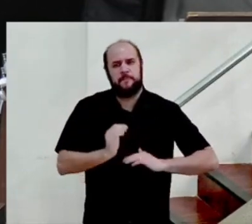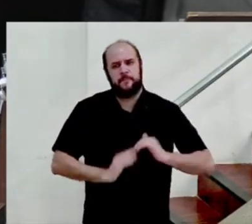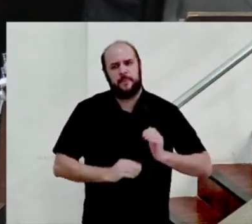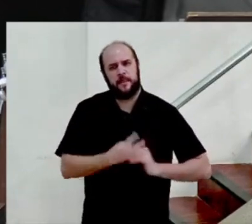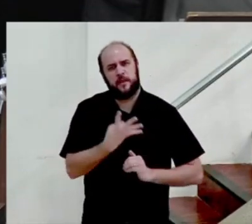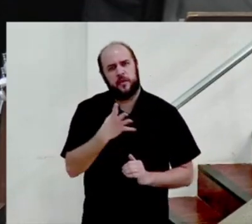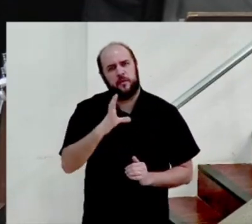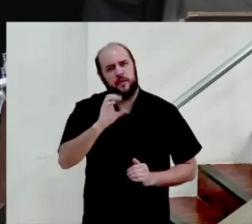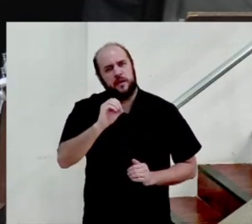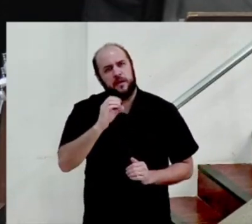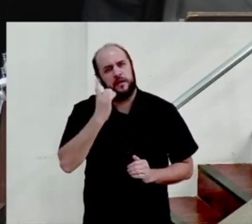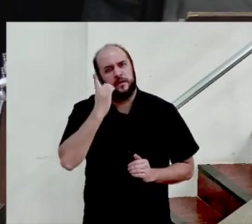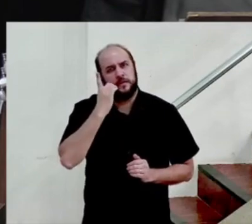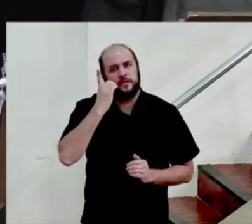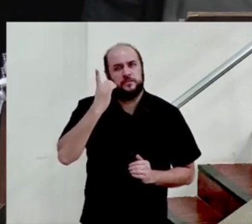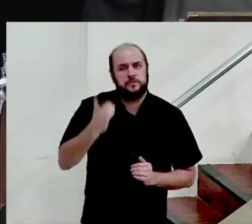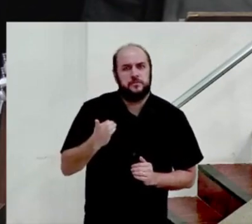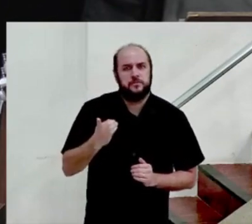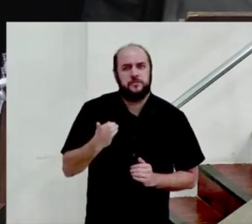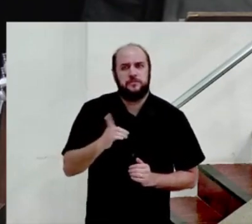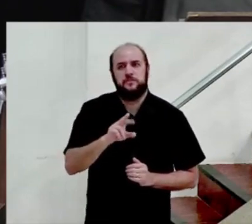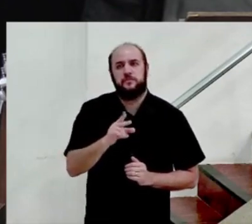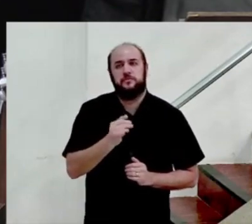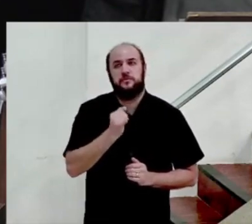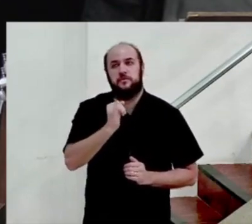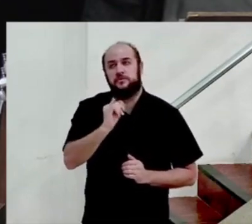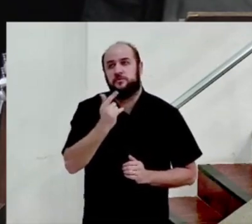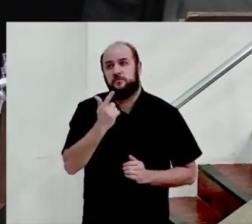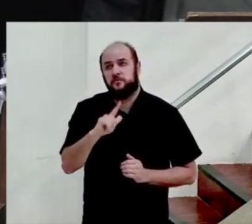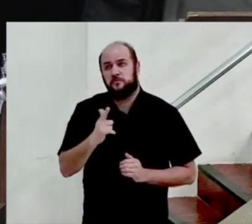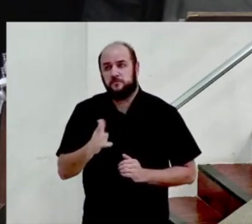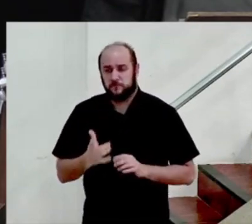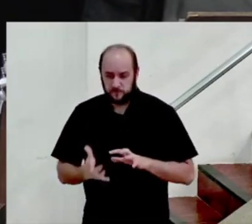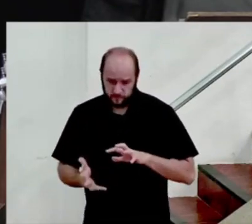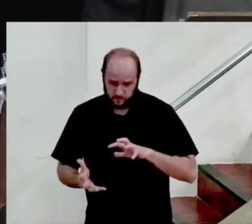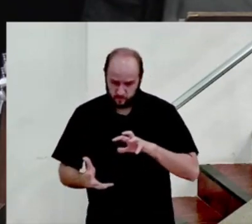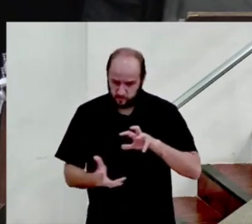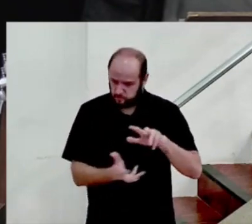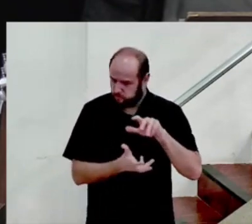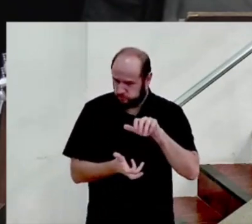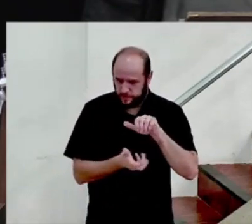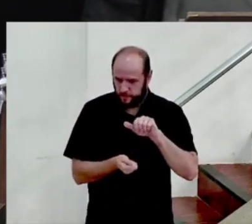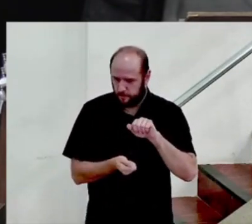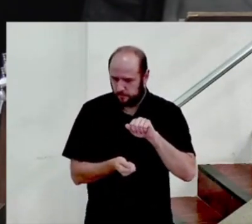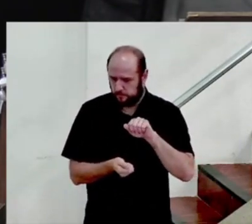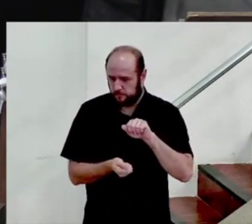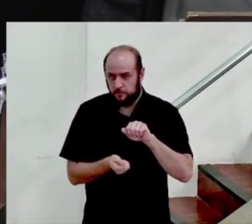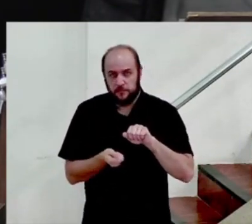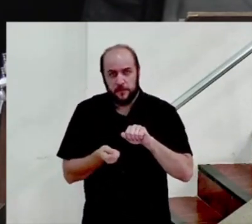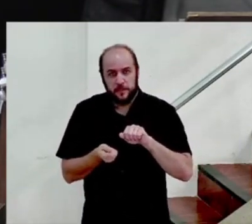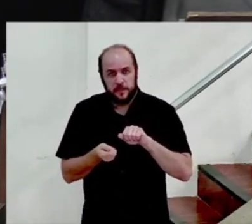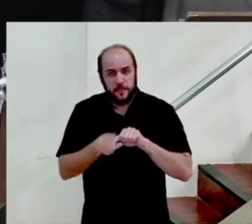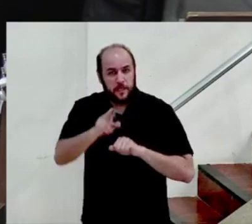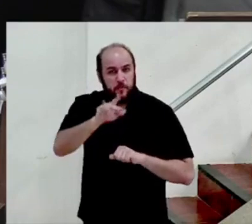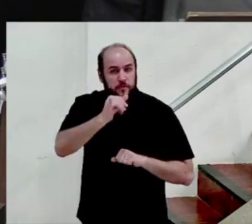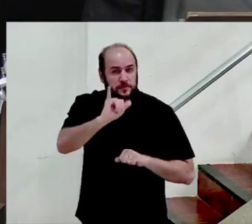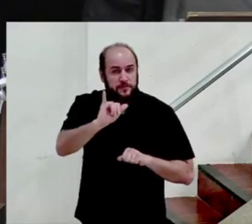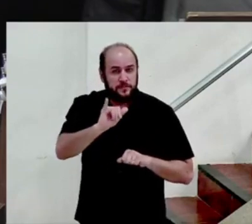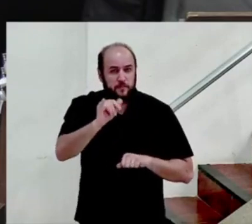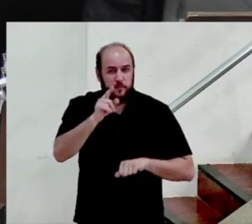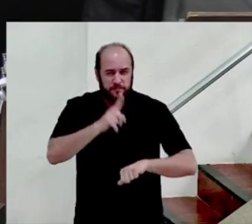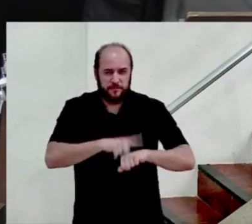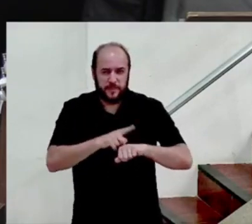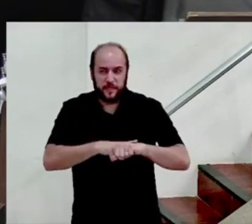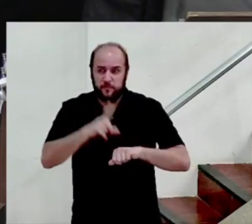40 dias é como se não existisse firmamento. É como se temporariamente o Senhor tivesse revertido